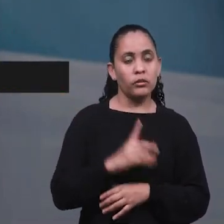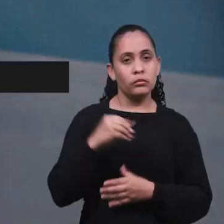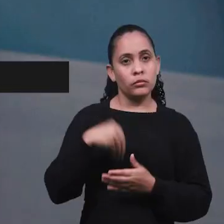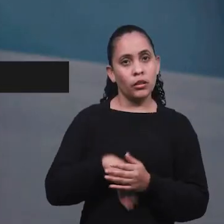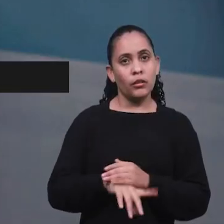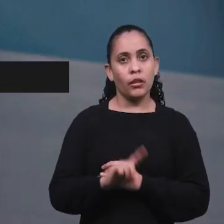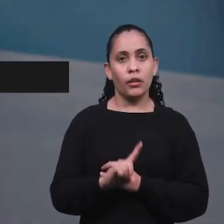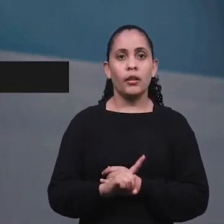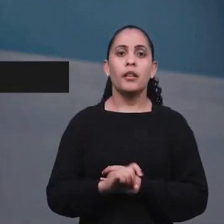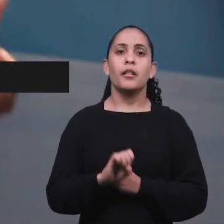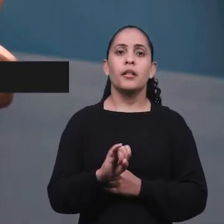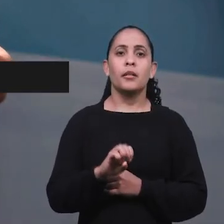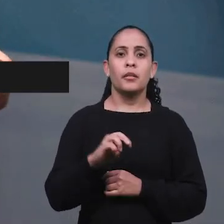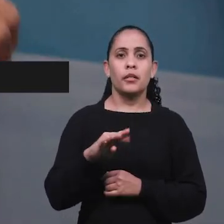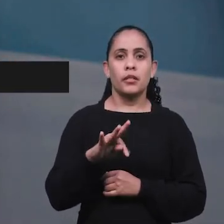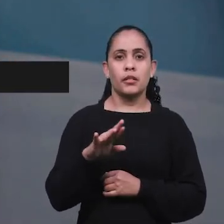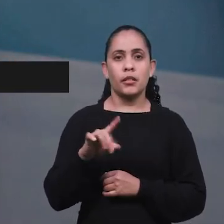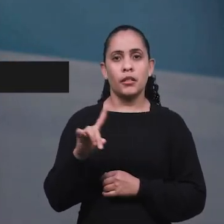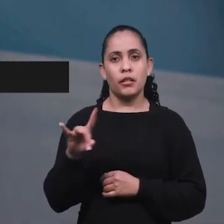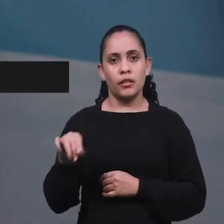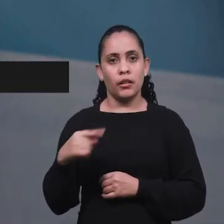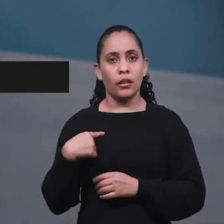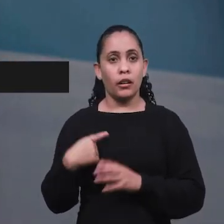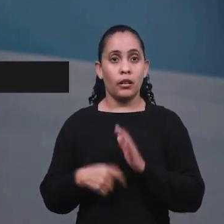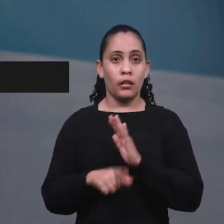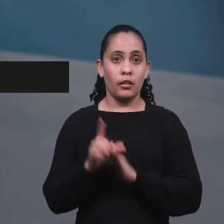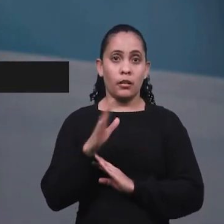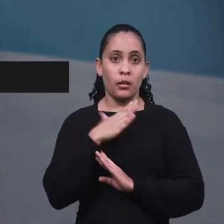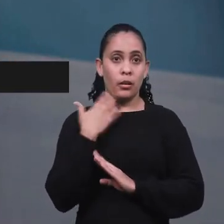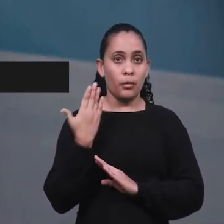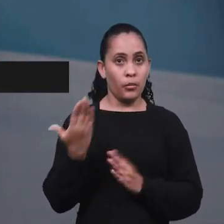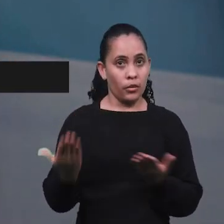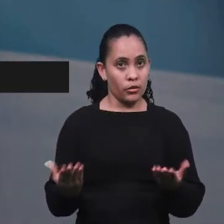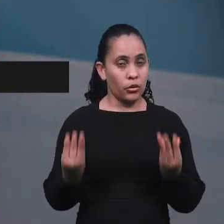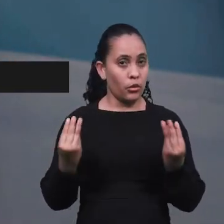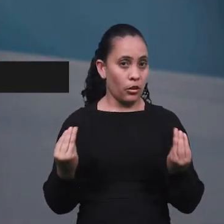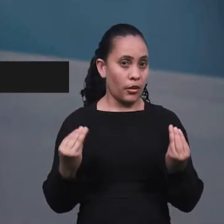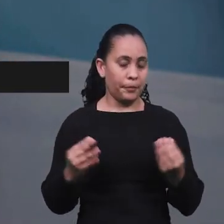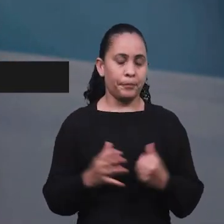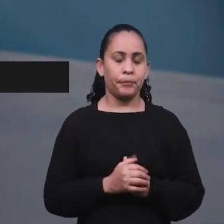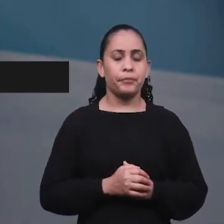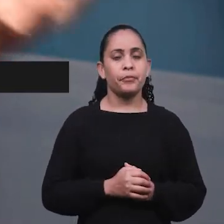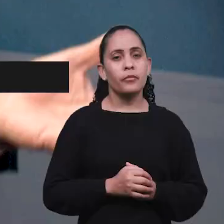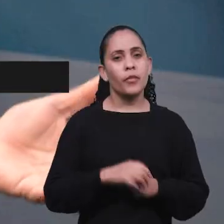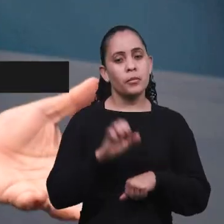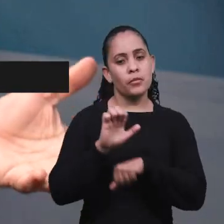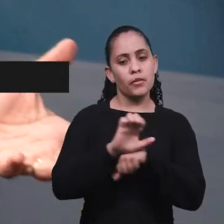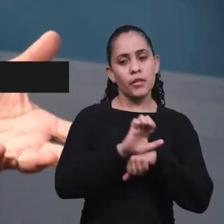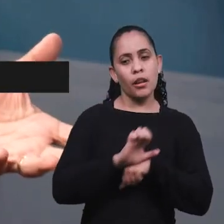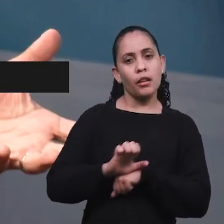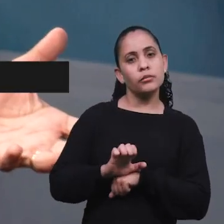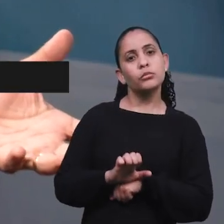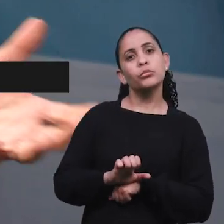da ausência. O que é o ITCMD? É o Imposto de Transmissão Causa-Mortes. Então, os estados do sudeste do